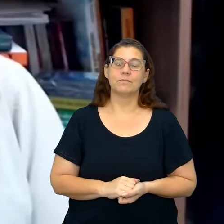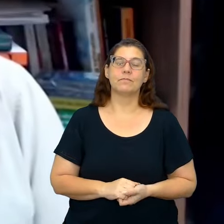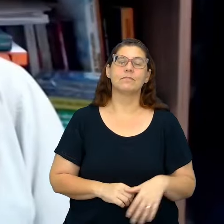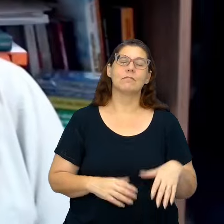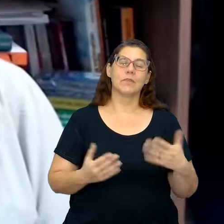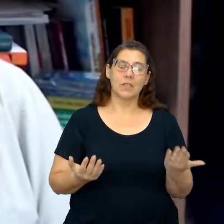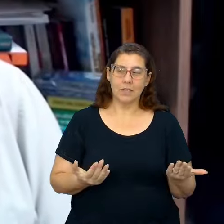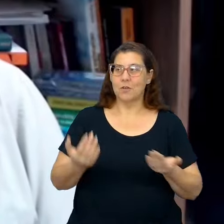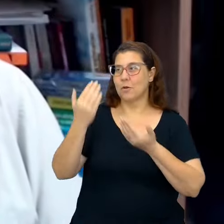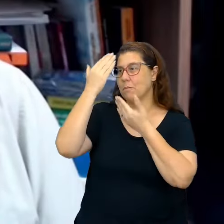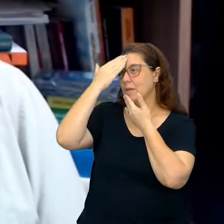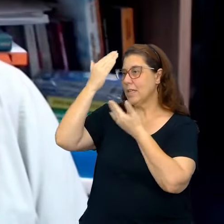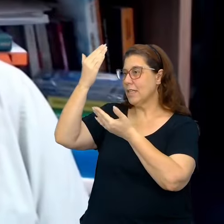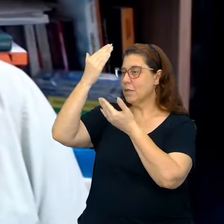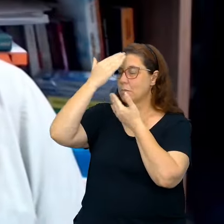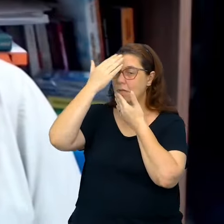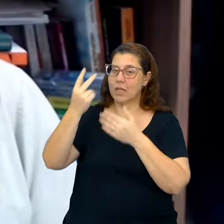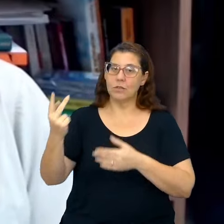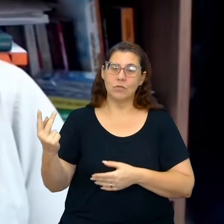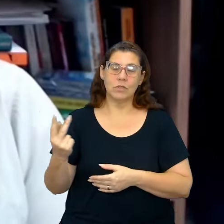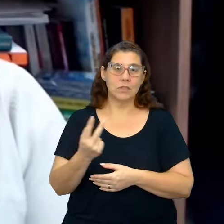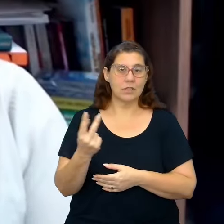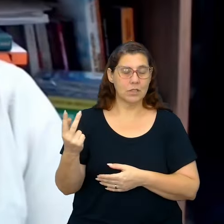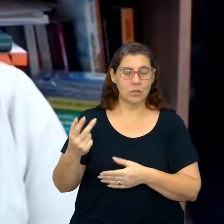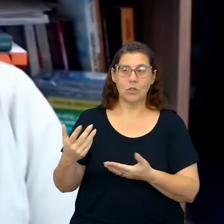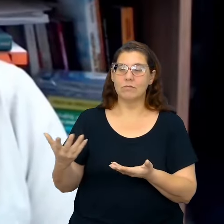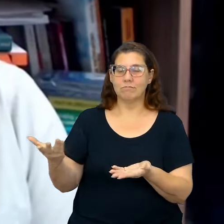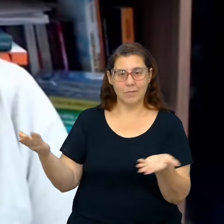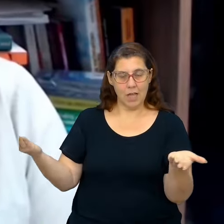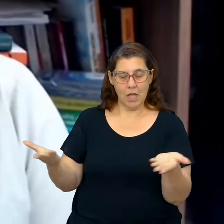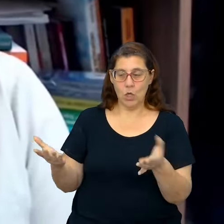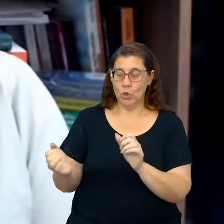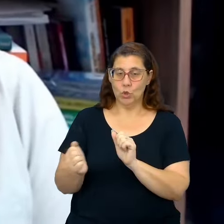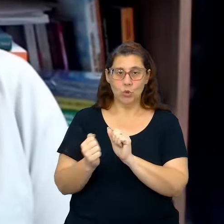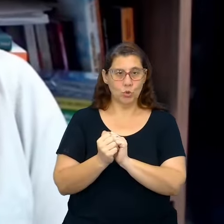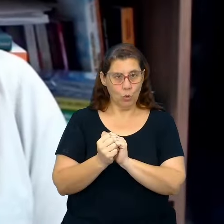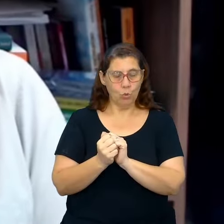Sirlene, Fábio, muitíssimo agradecido por vocês estarem aqui